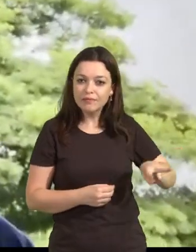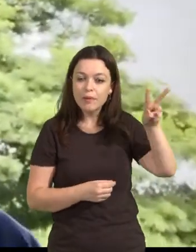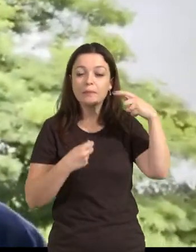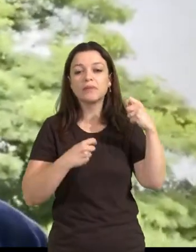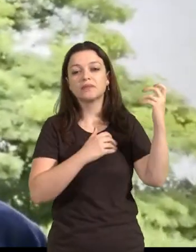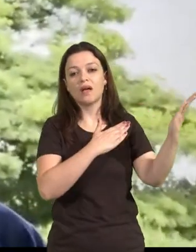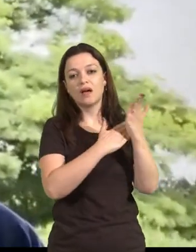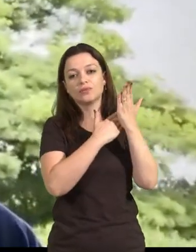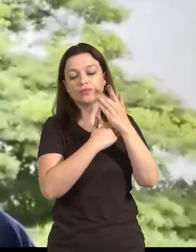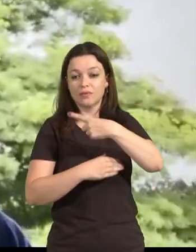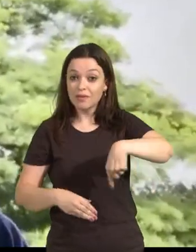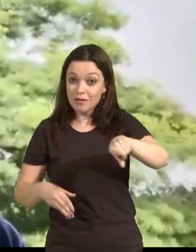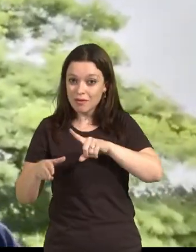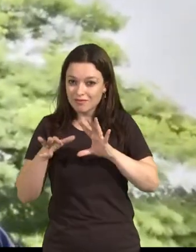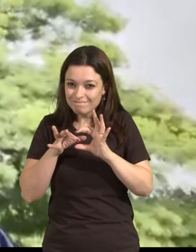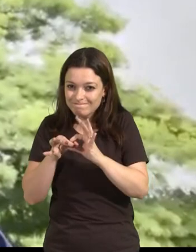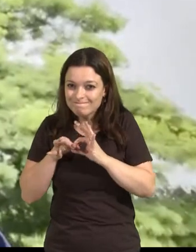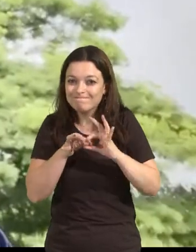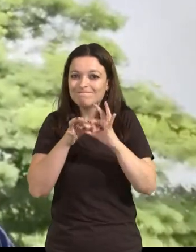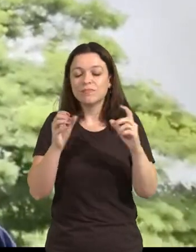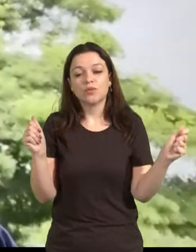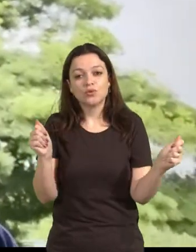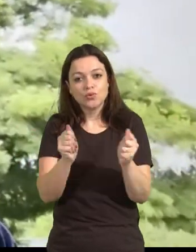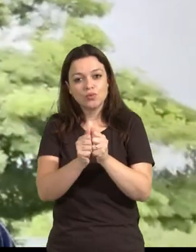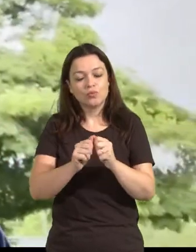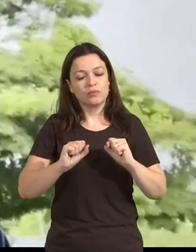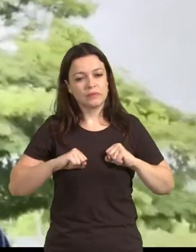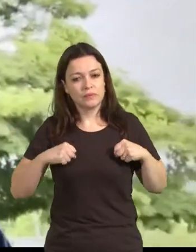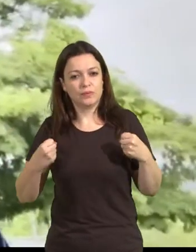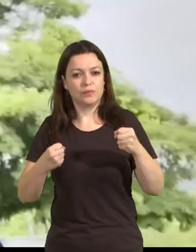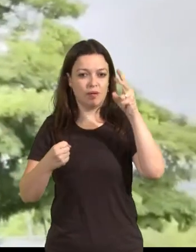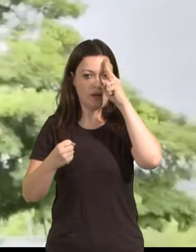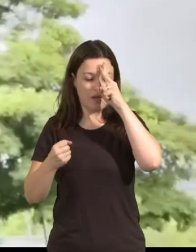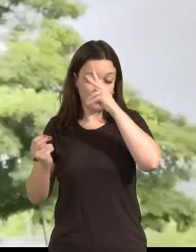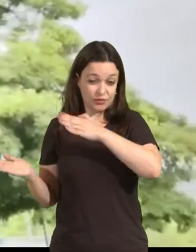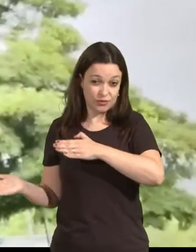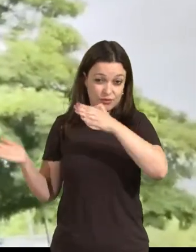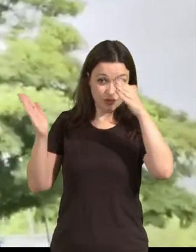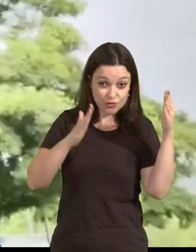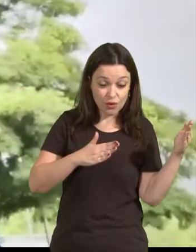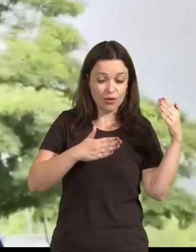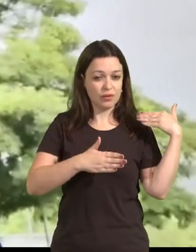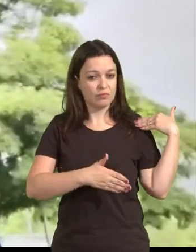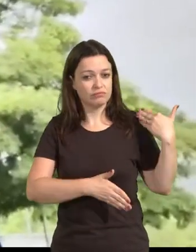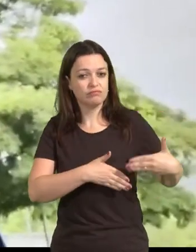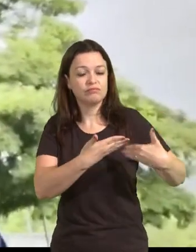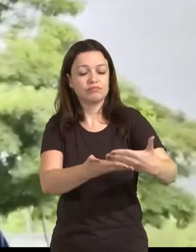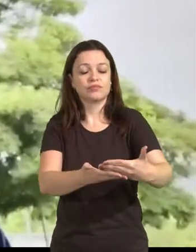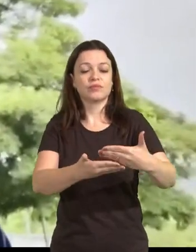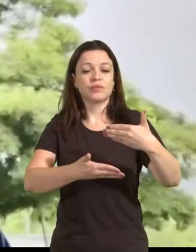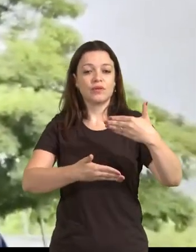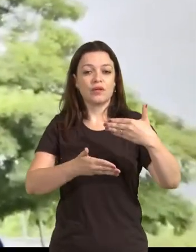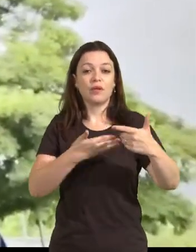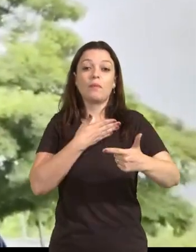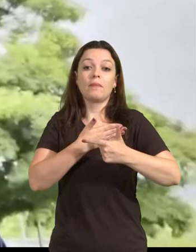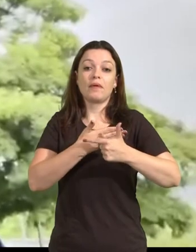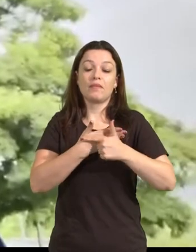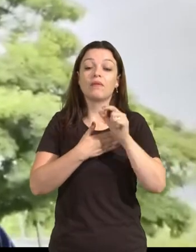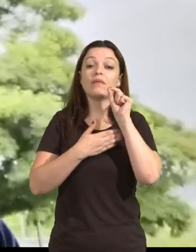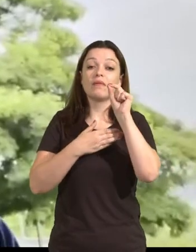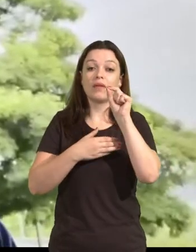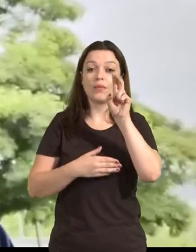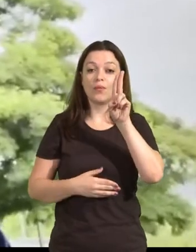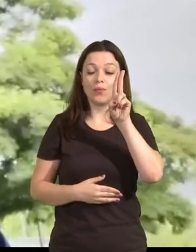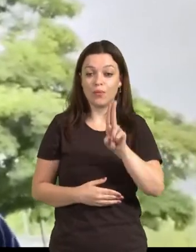nós precisamos nos juntar ainda mais para defender a história, a tradição e o papel das nossas universidades públicas.